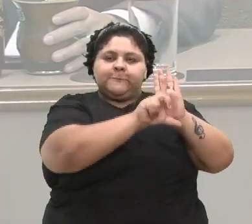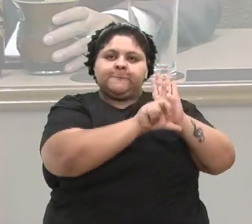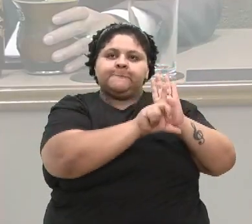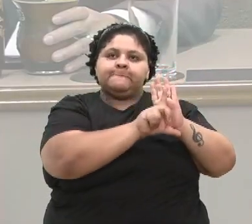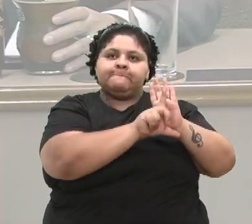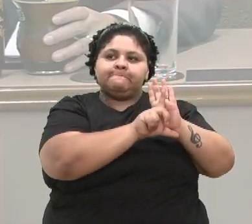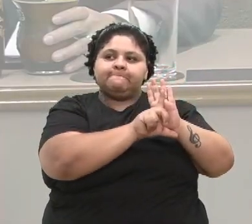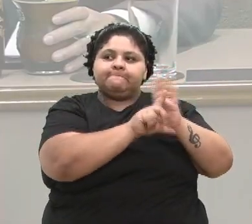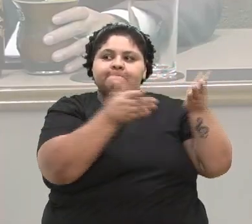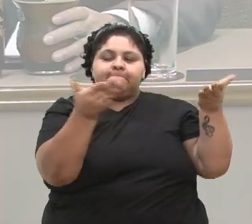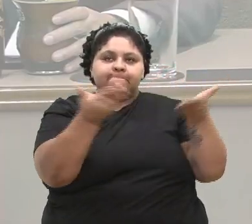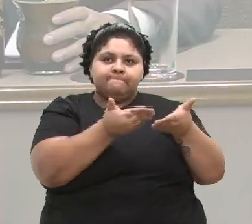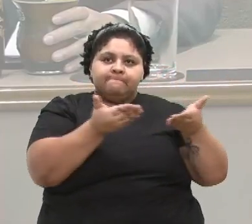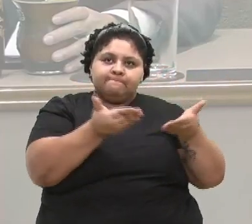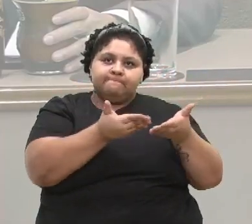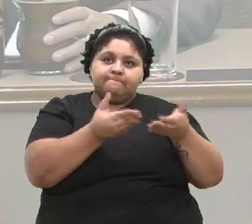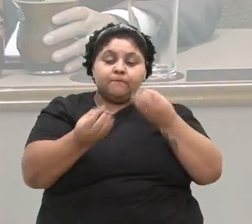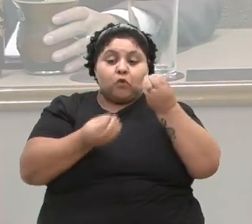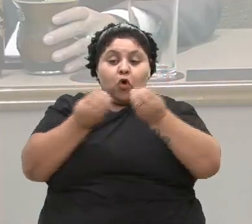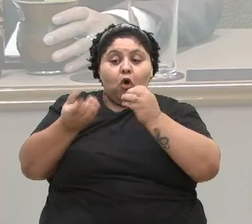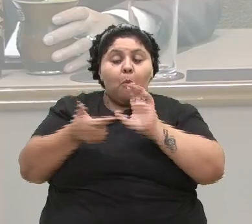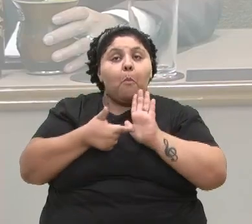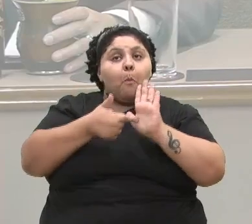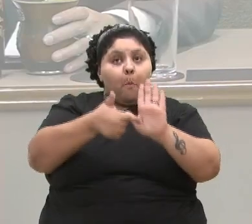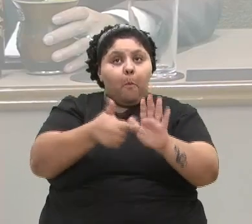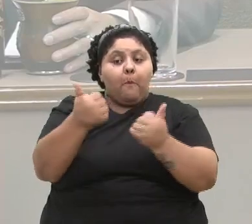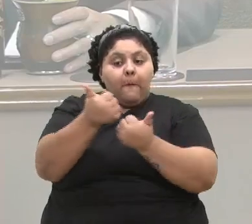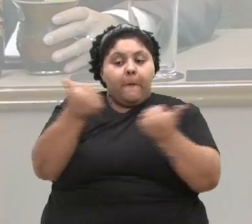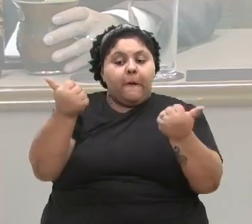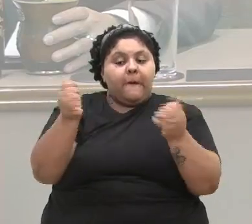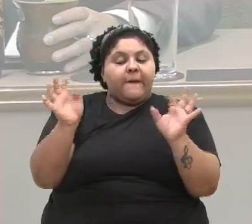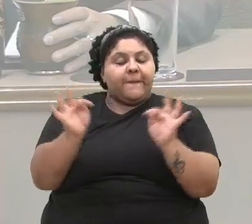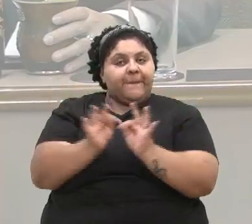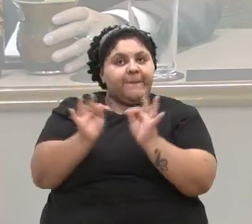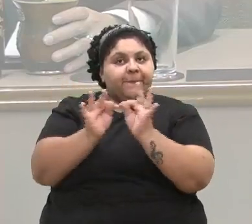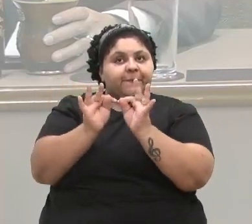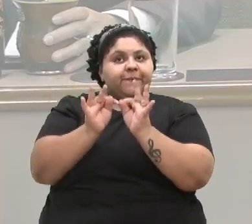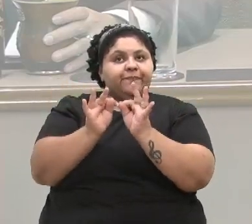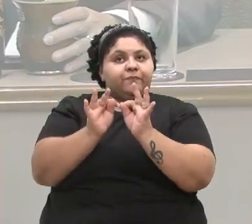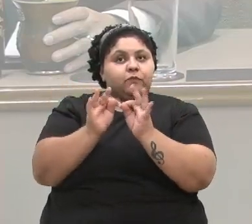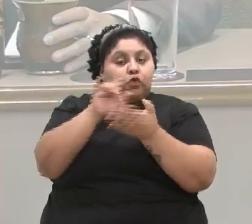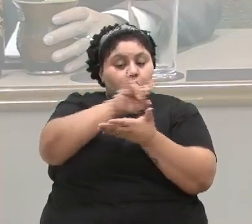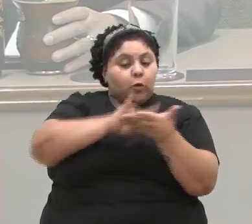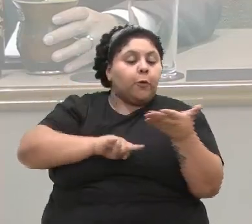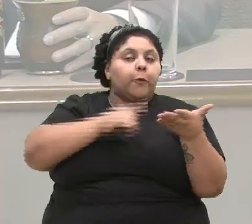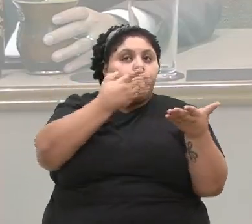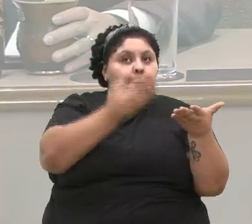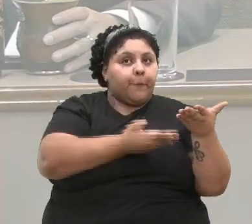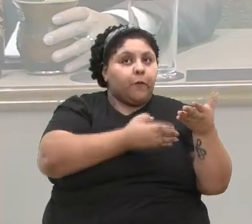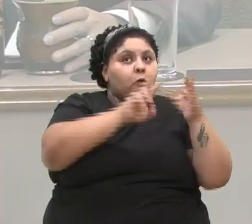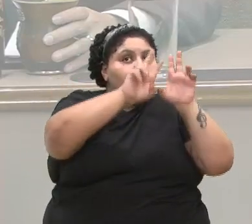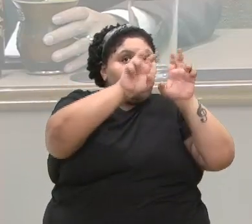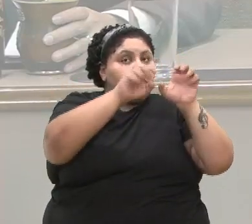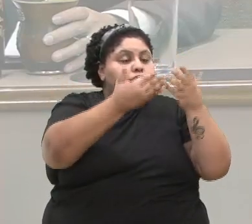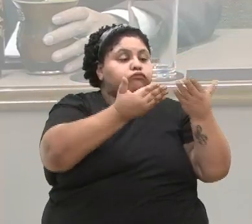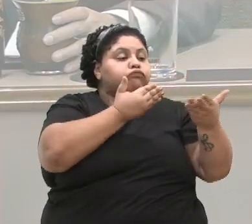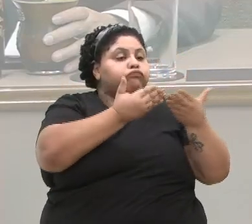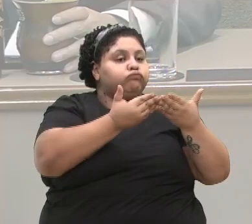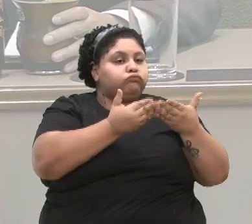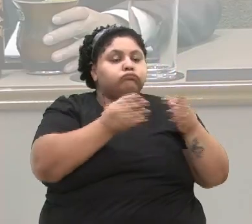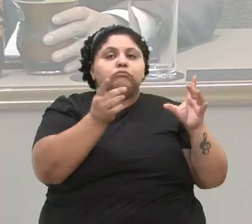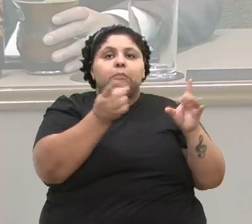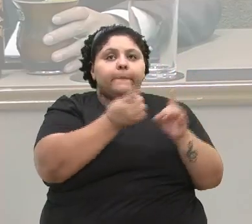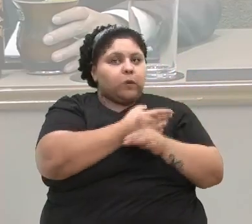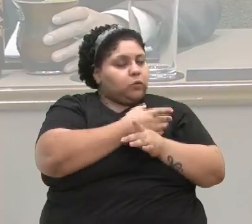vigente. Conforme destacado pelo assessor técnico, no seu parecer, a matéria em apreço atende às